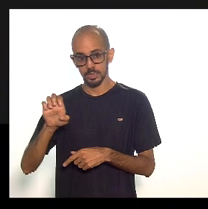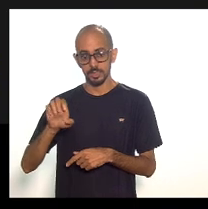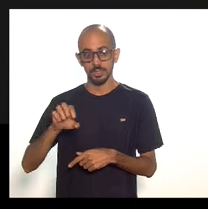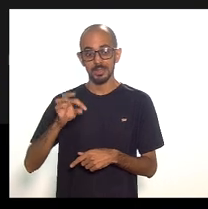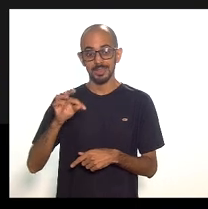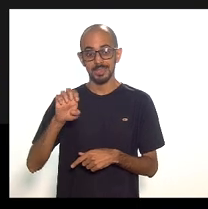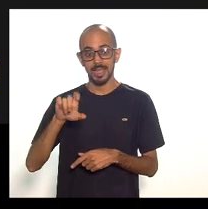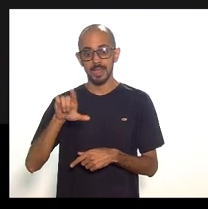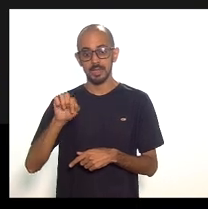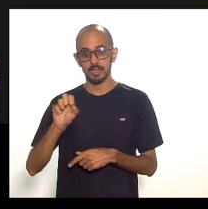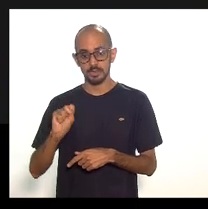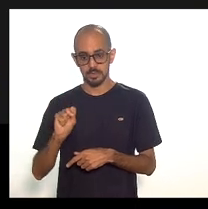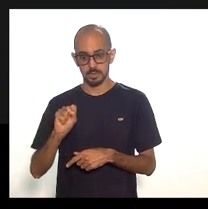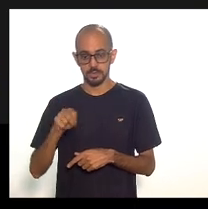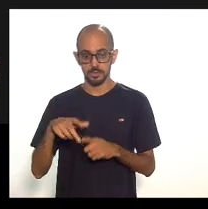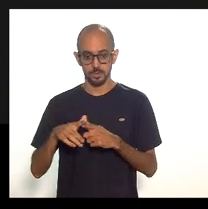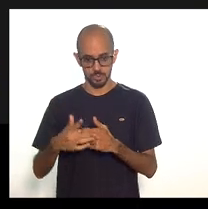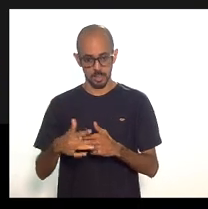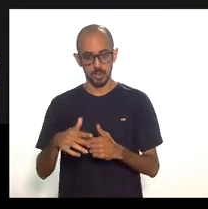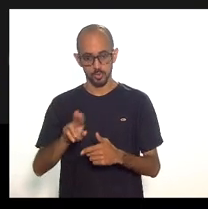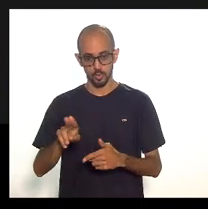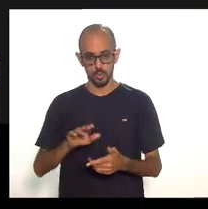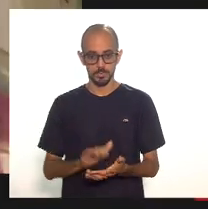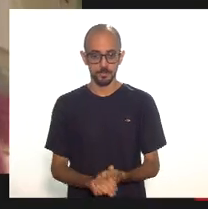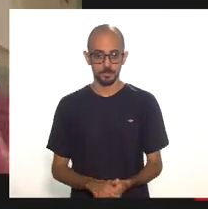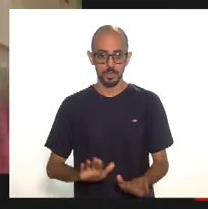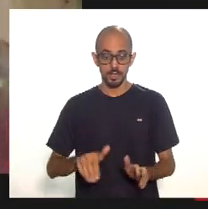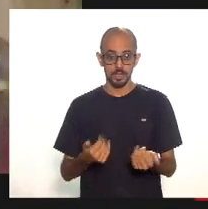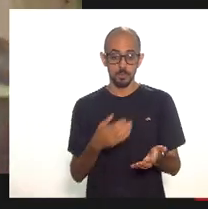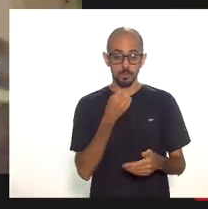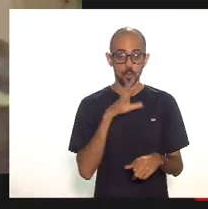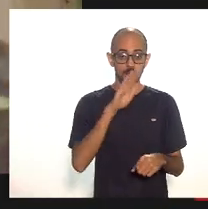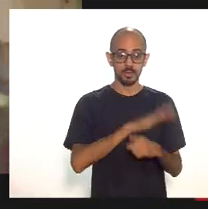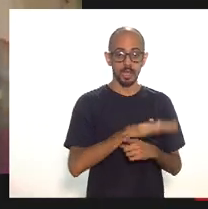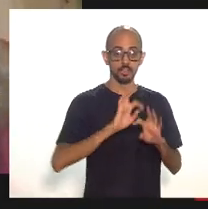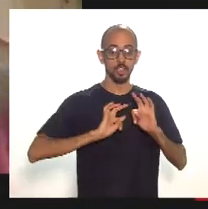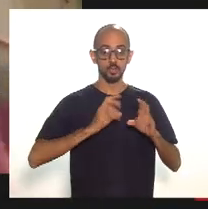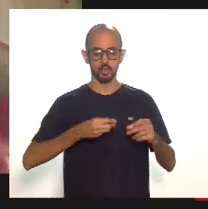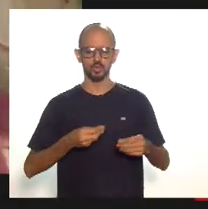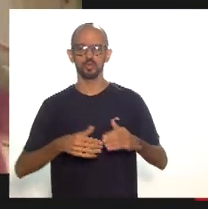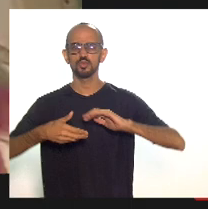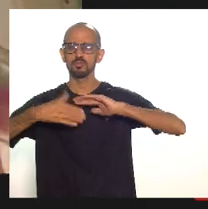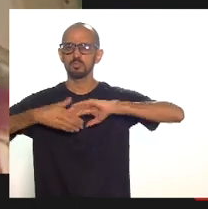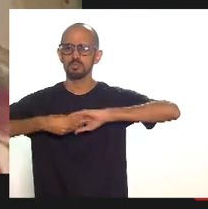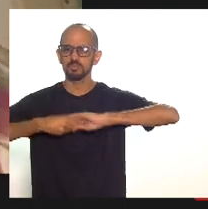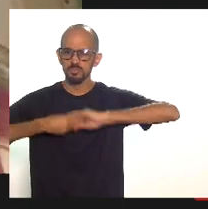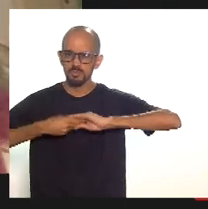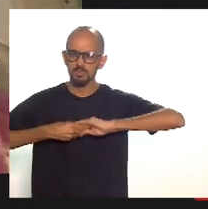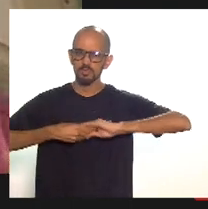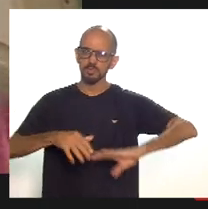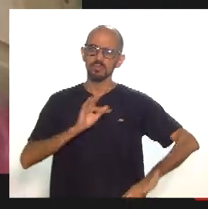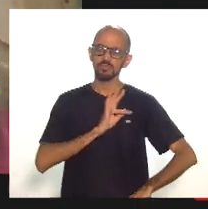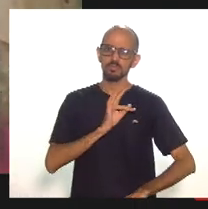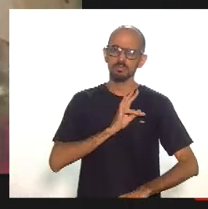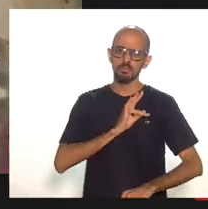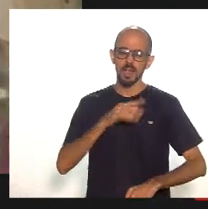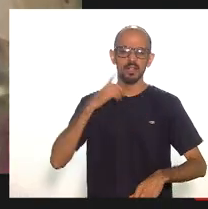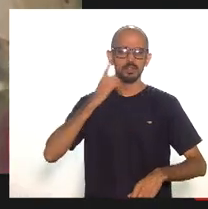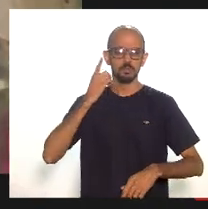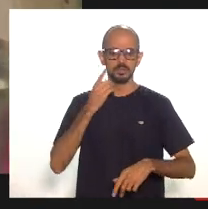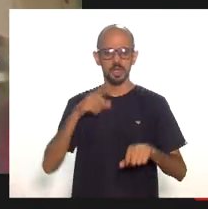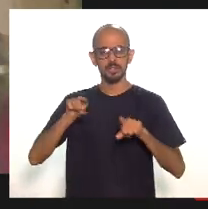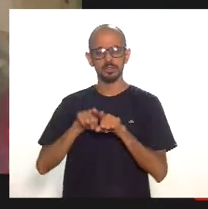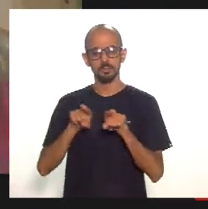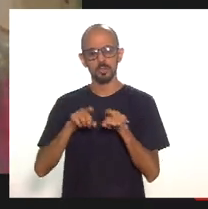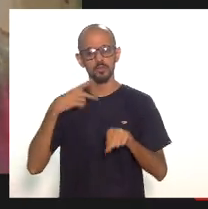não, enfermeira. Boa tarde a todos. Saudar aqui a deputada Marta Rocha, ao vereador Paulo